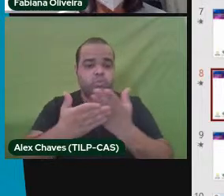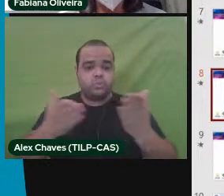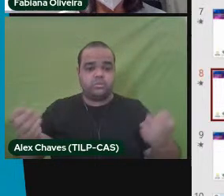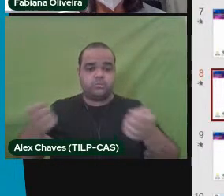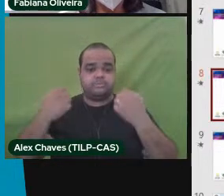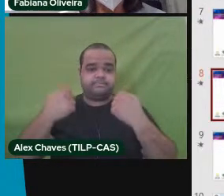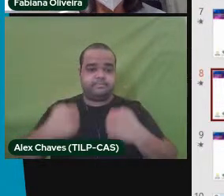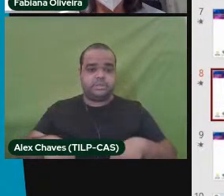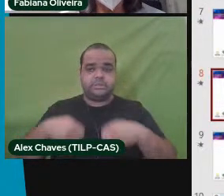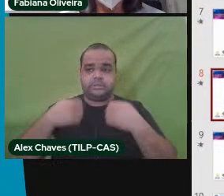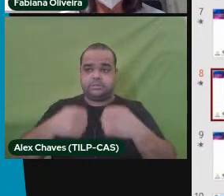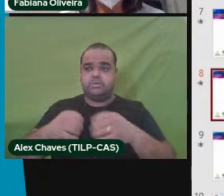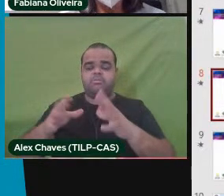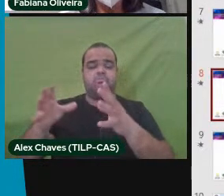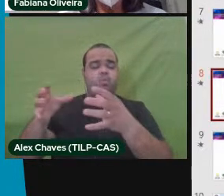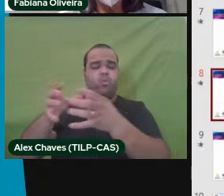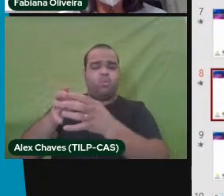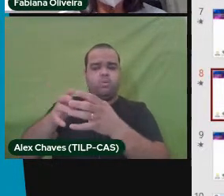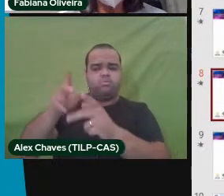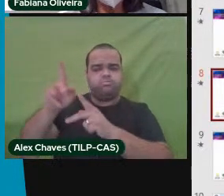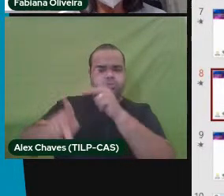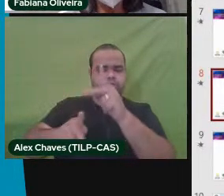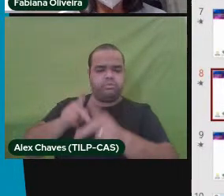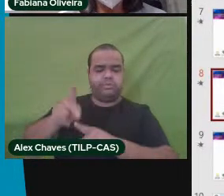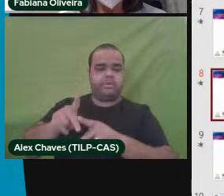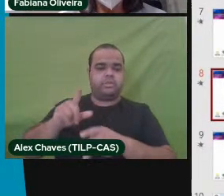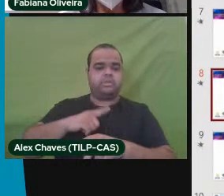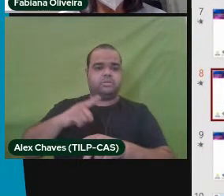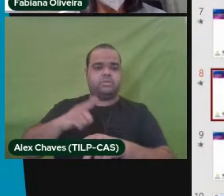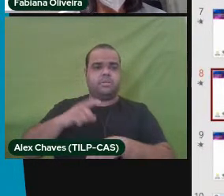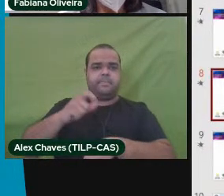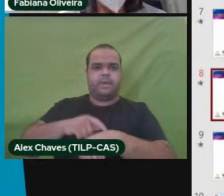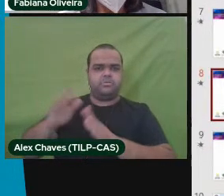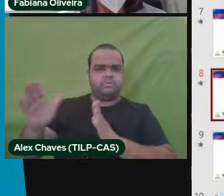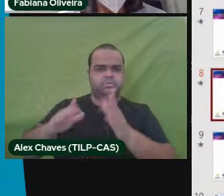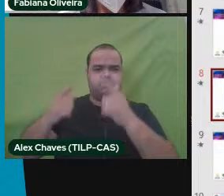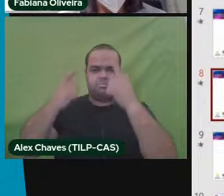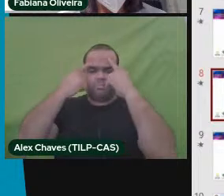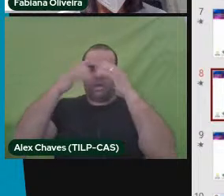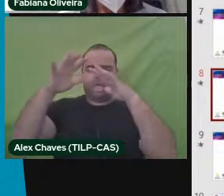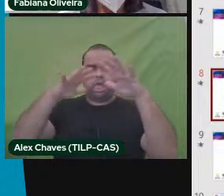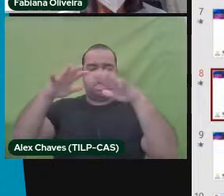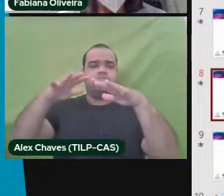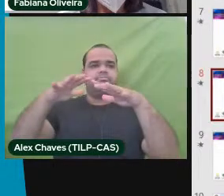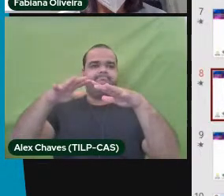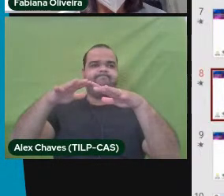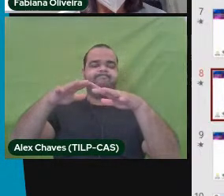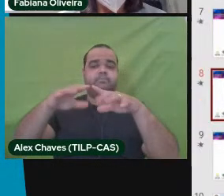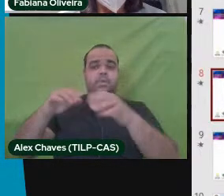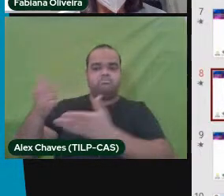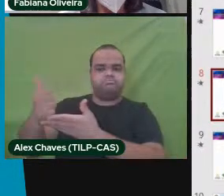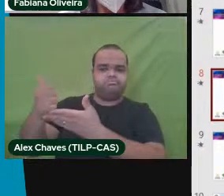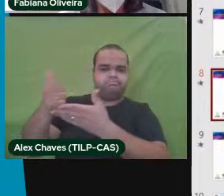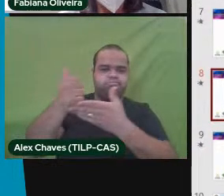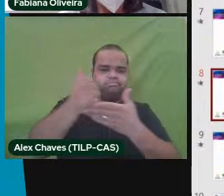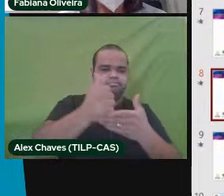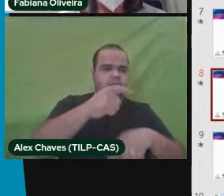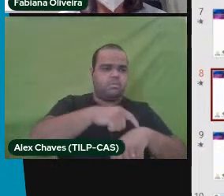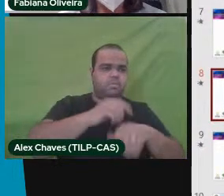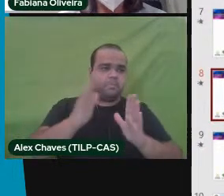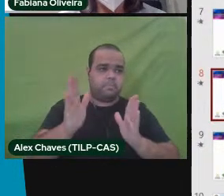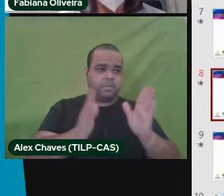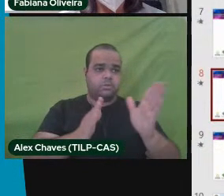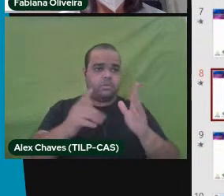uma parte da população do período sensório-motor em que se encontra e trazê-la para o período